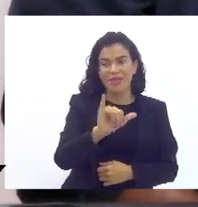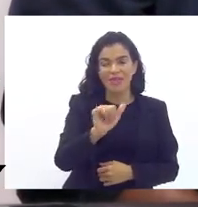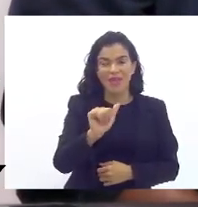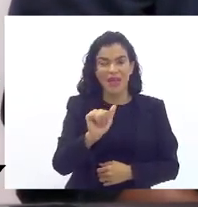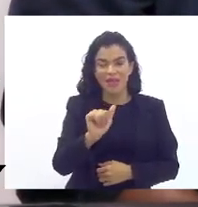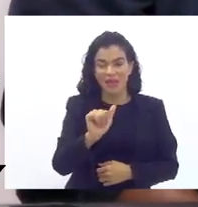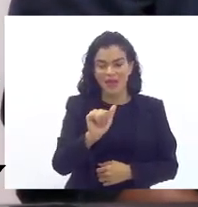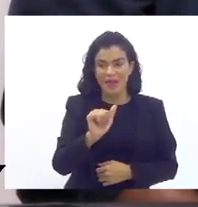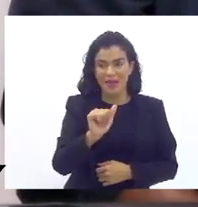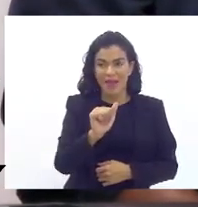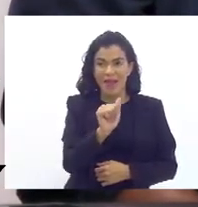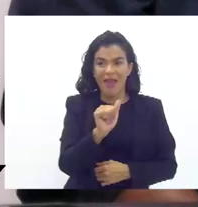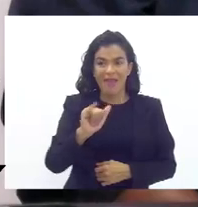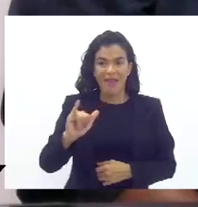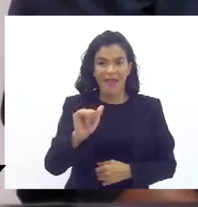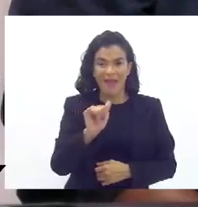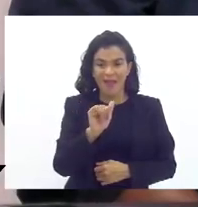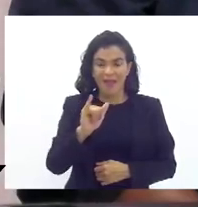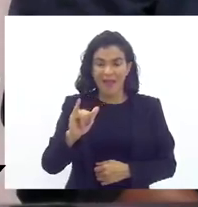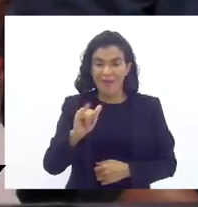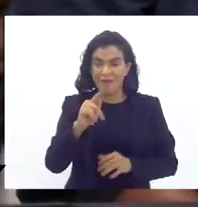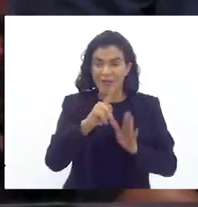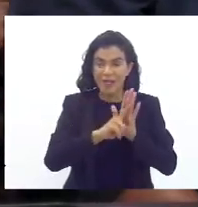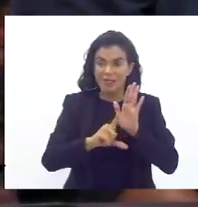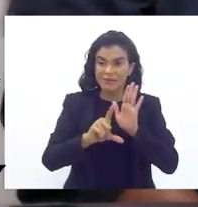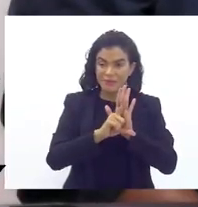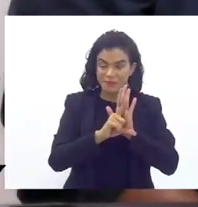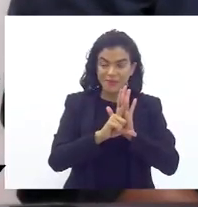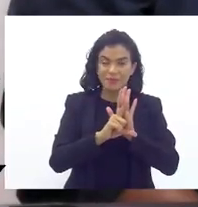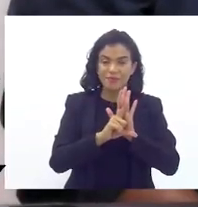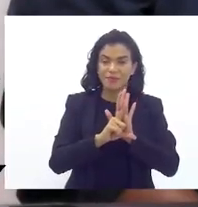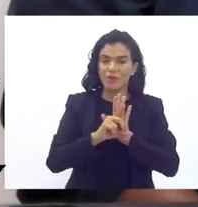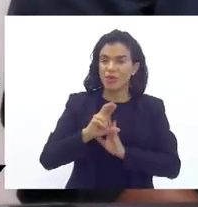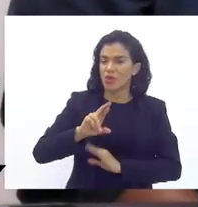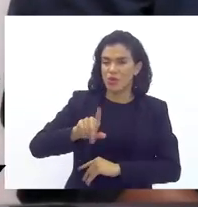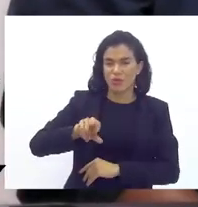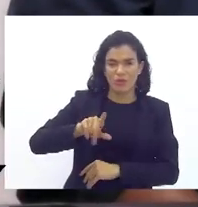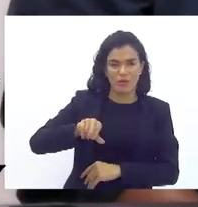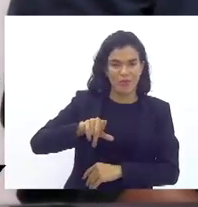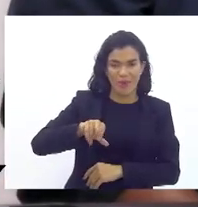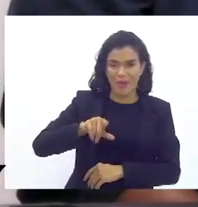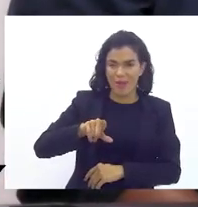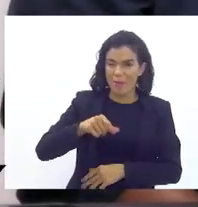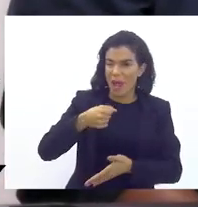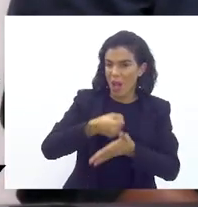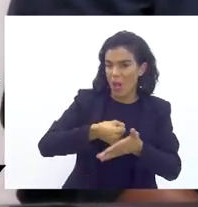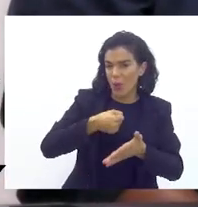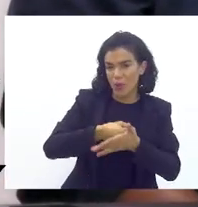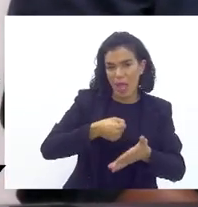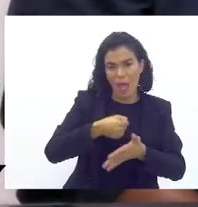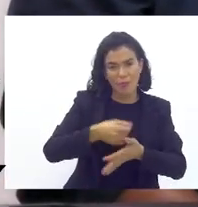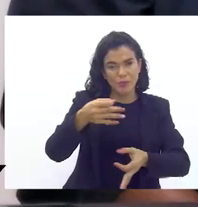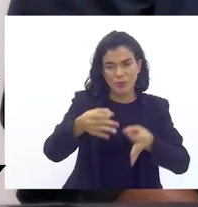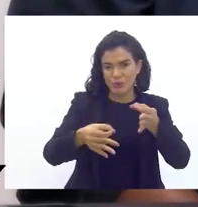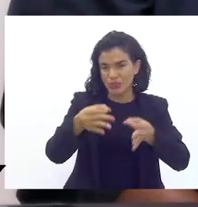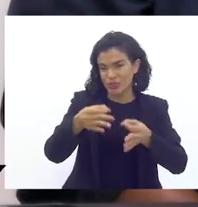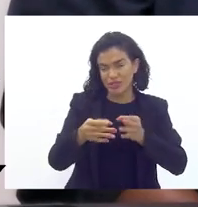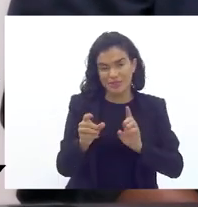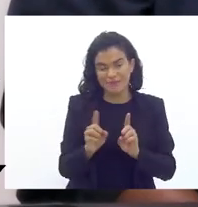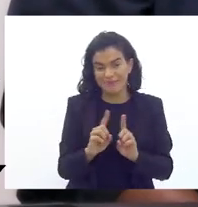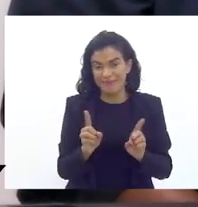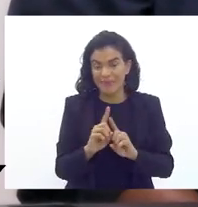tô falando isto aqui esse projeto de lei não é nem para lutar por justiça